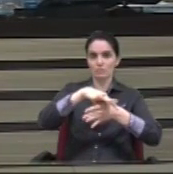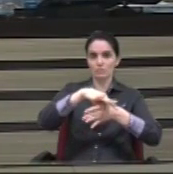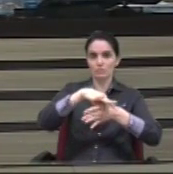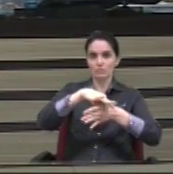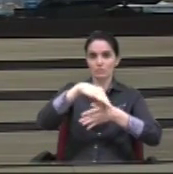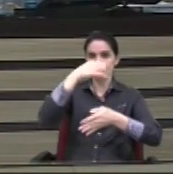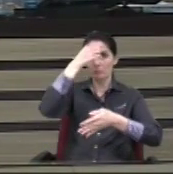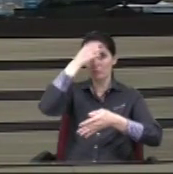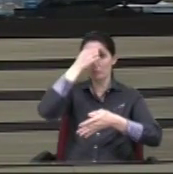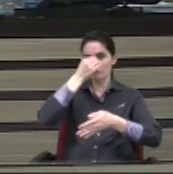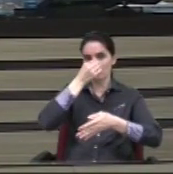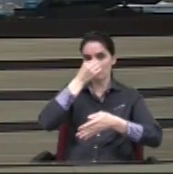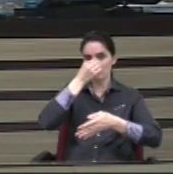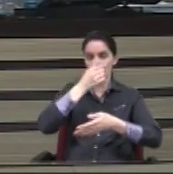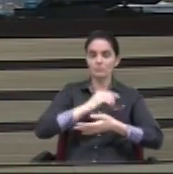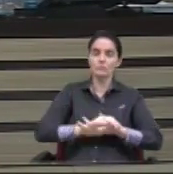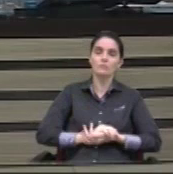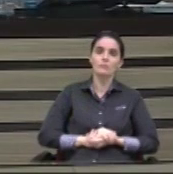Dudinho.